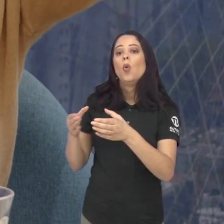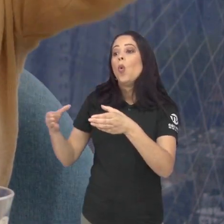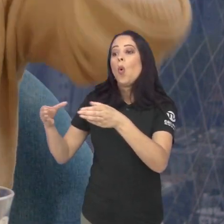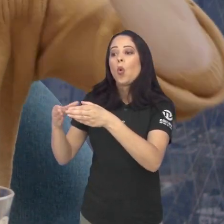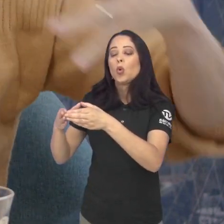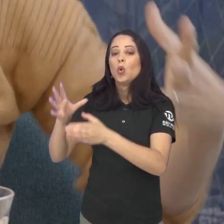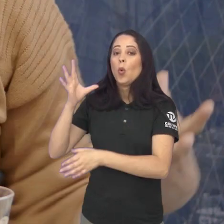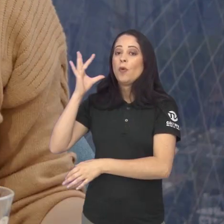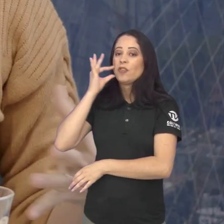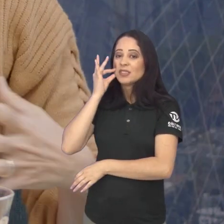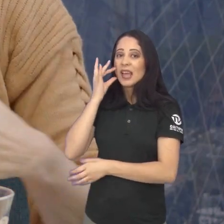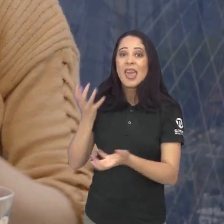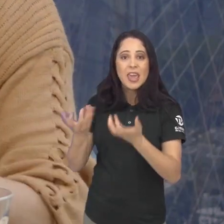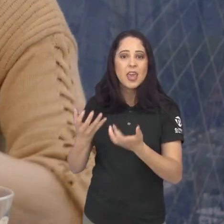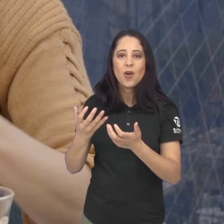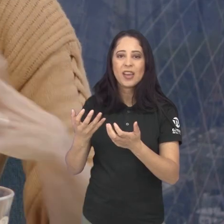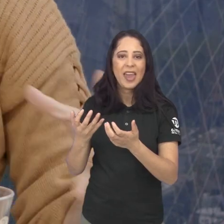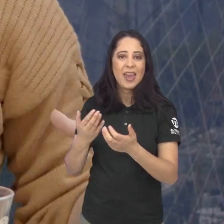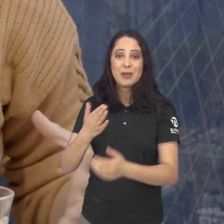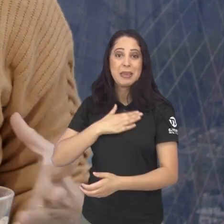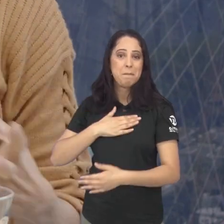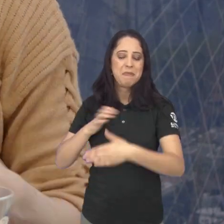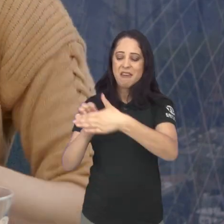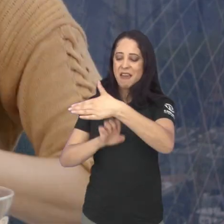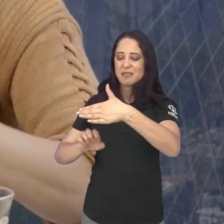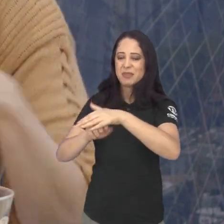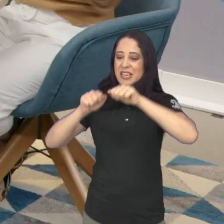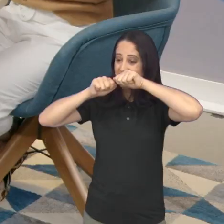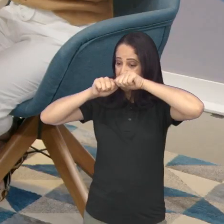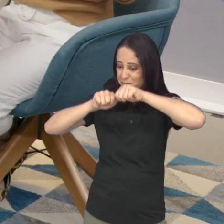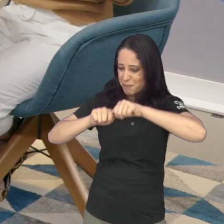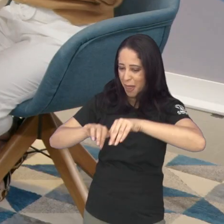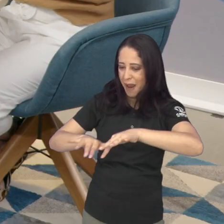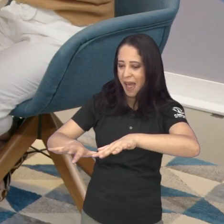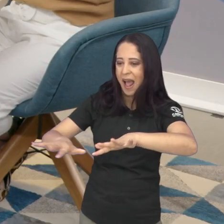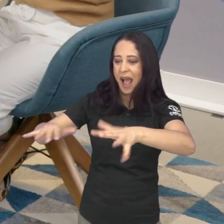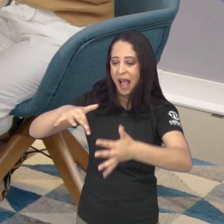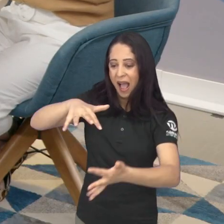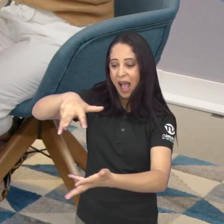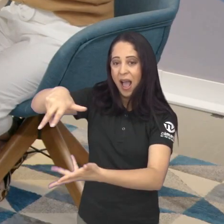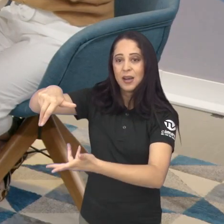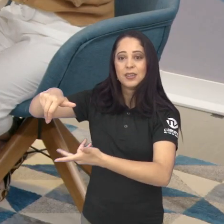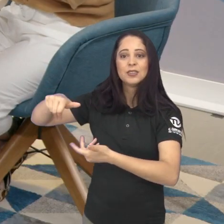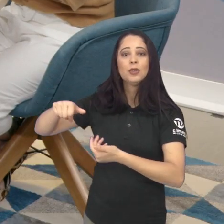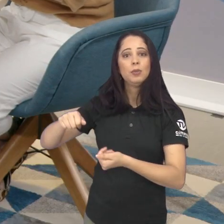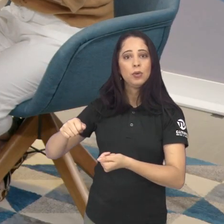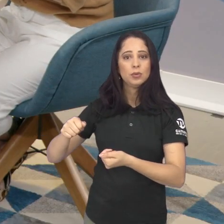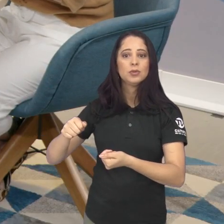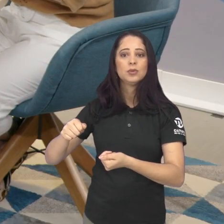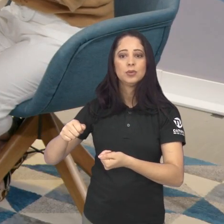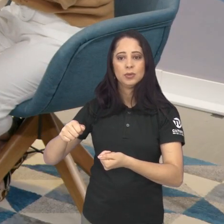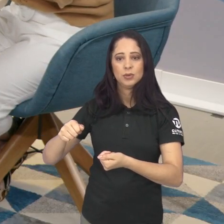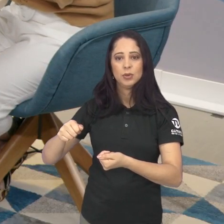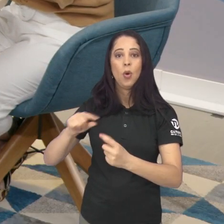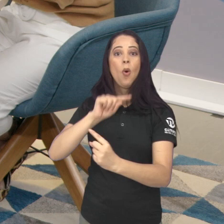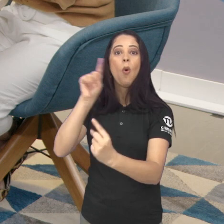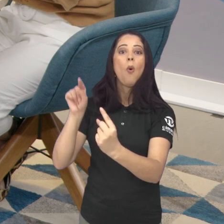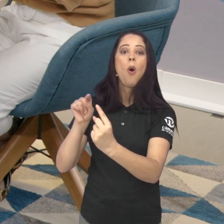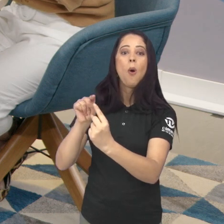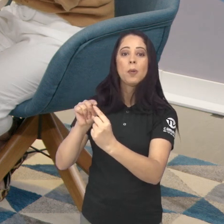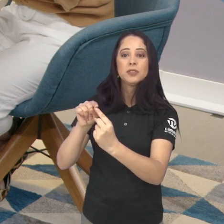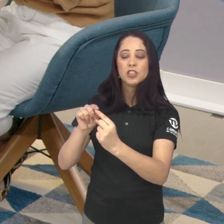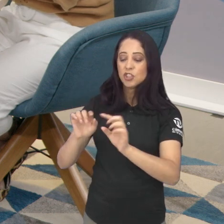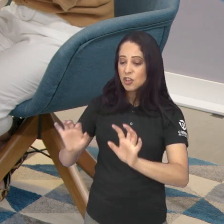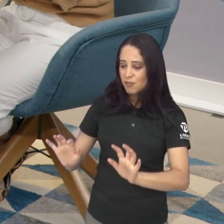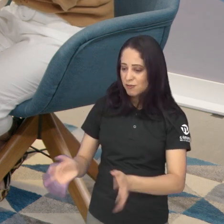essa empresa que eu quero que se torne uma multinacional e que domine o mundo, em promover evento, e